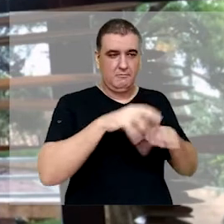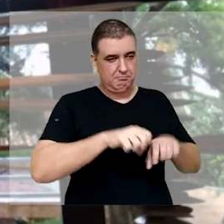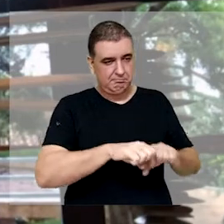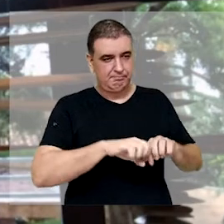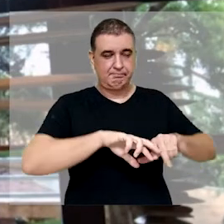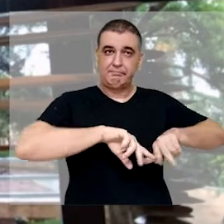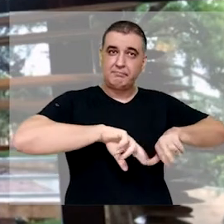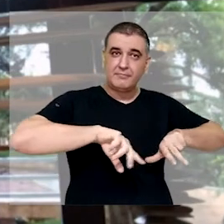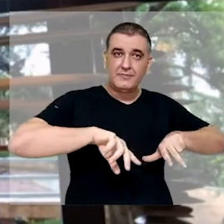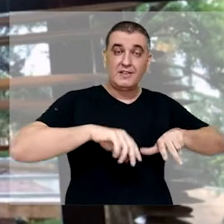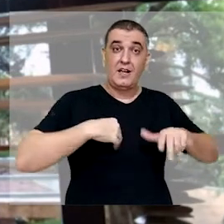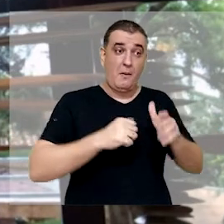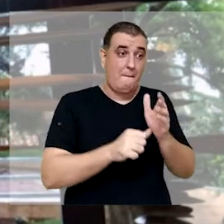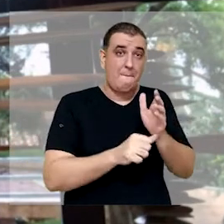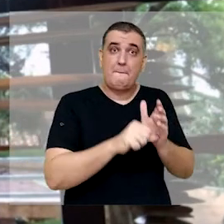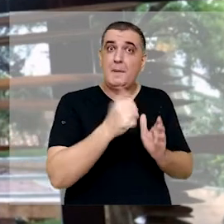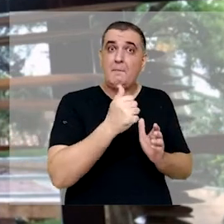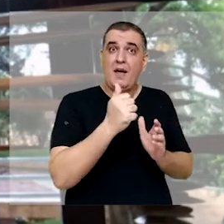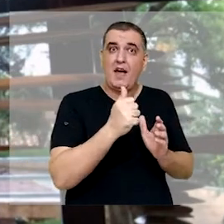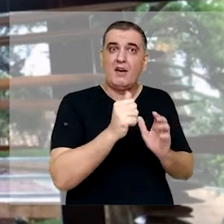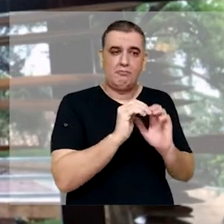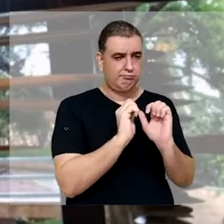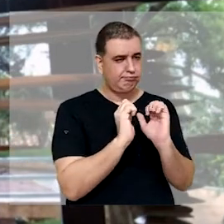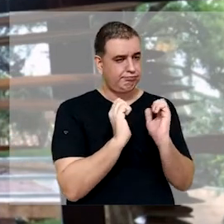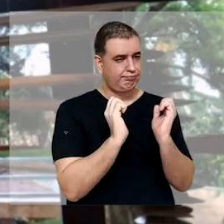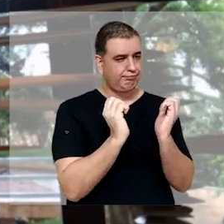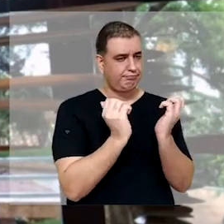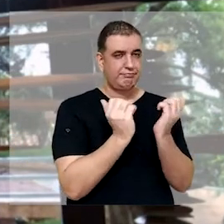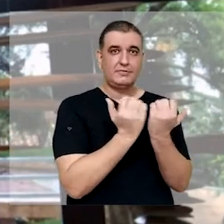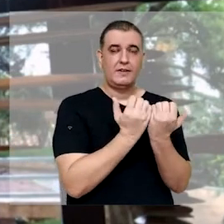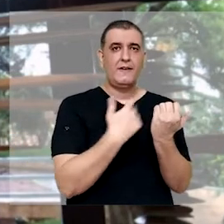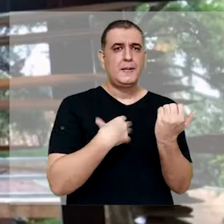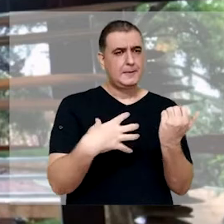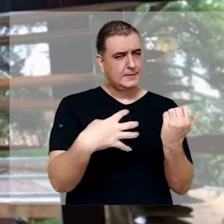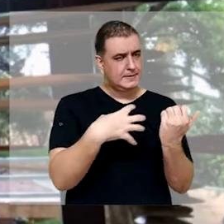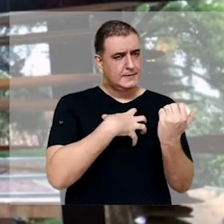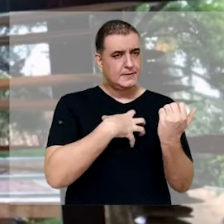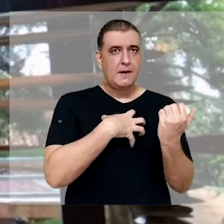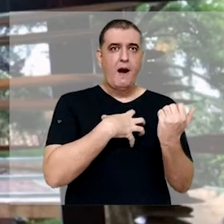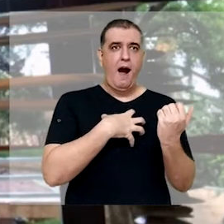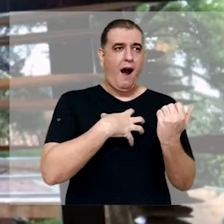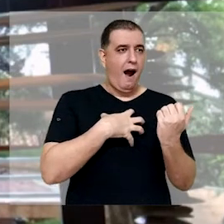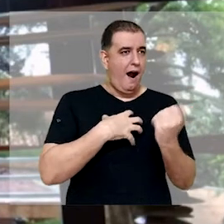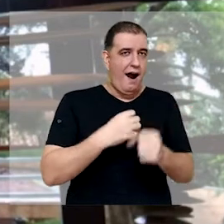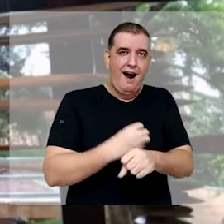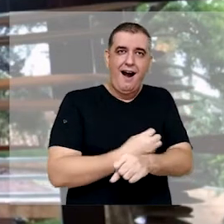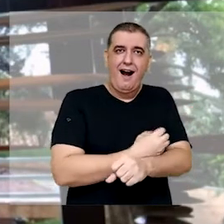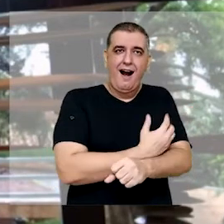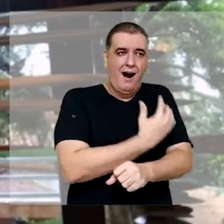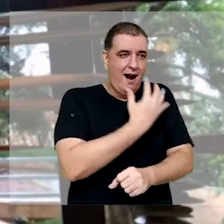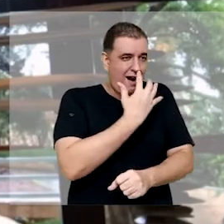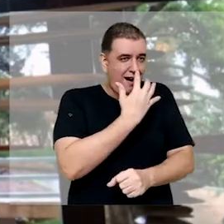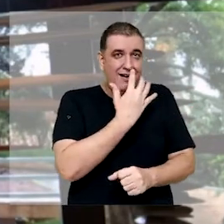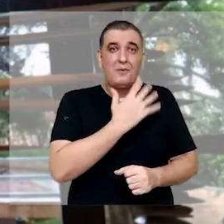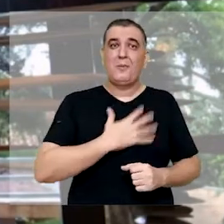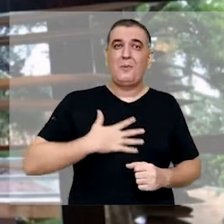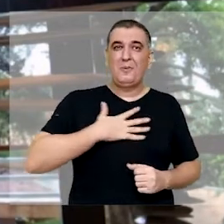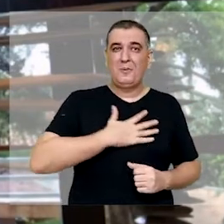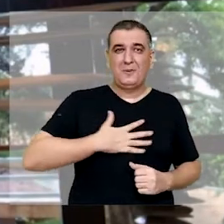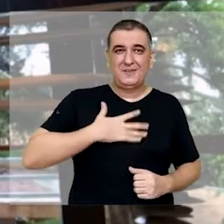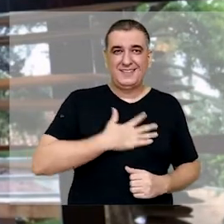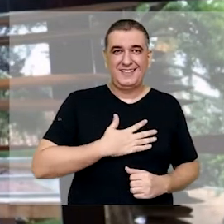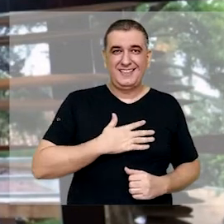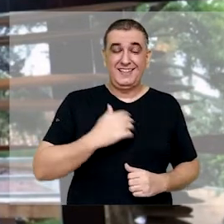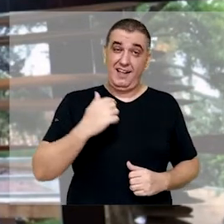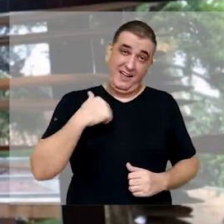disciplina cerâmica, e eu fiz meu primeiro pote, e eu me senti muito curioso, isso porque eu